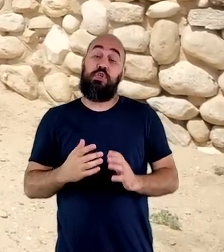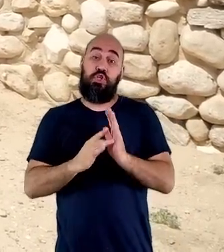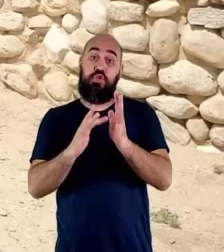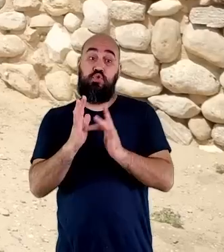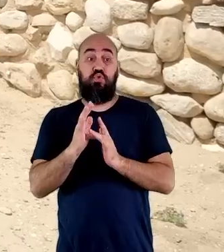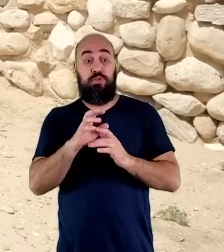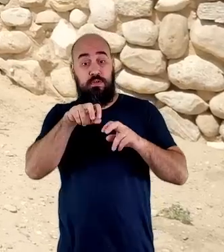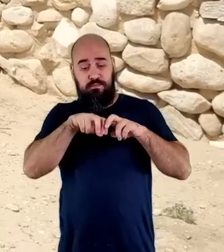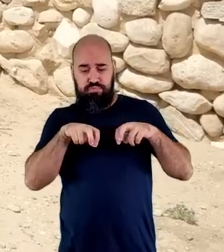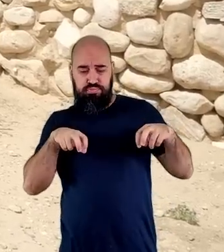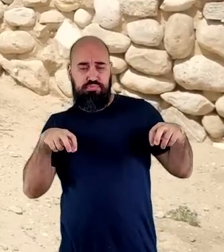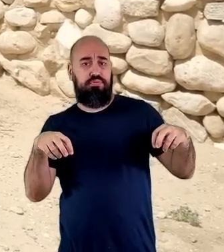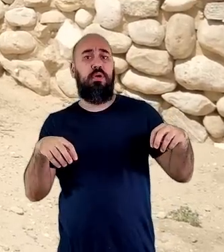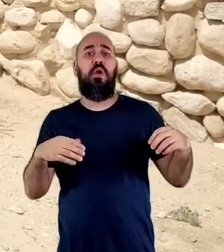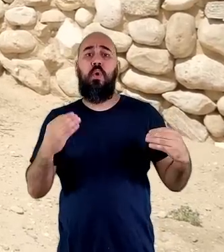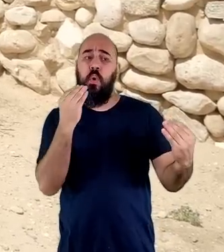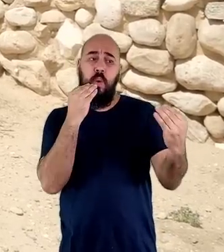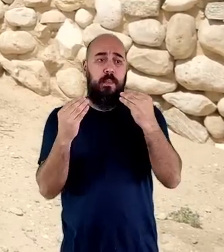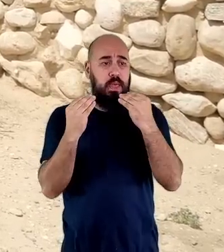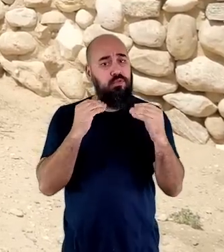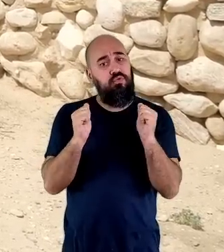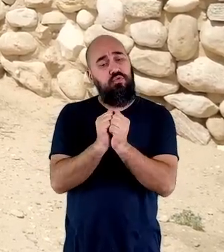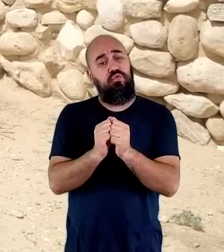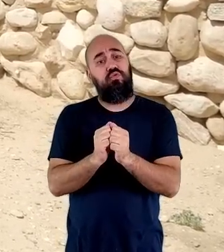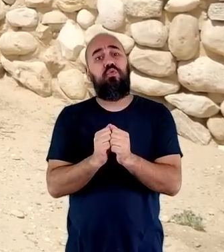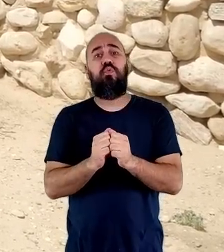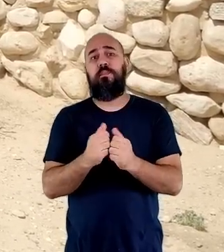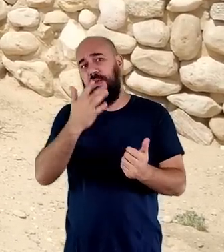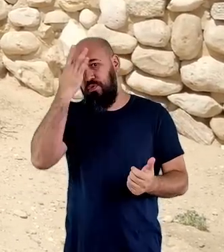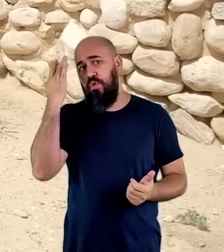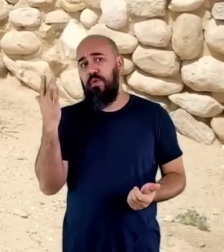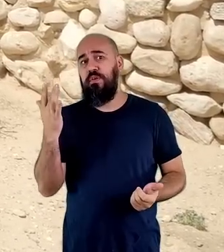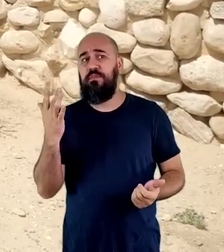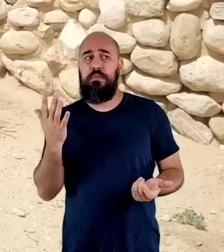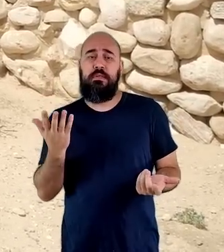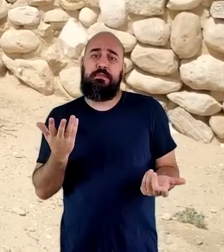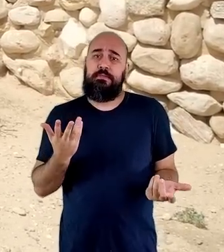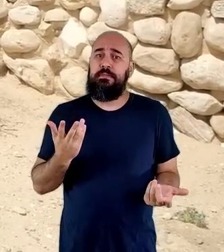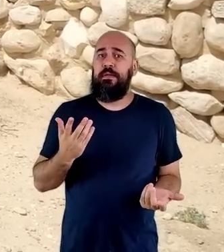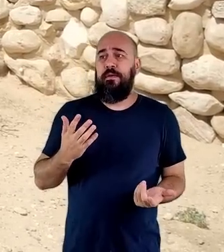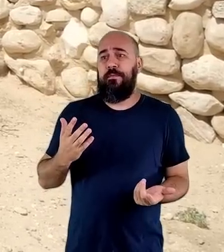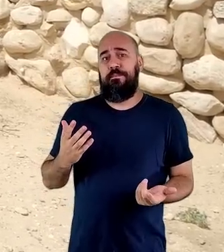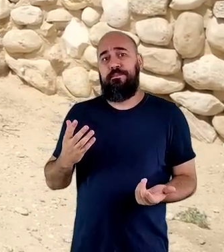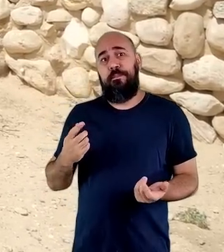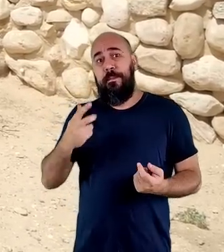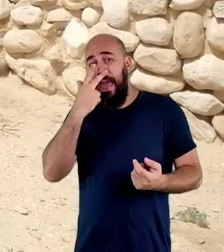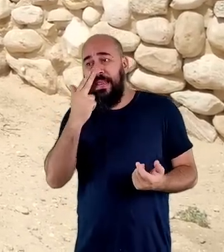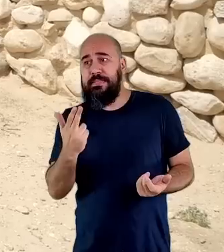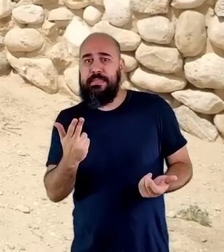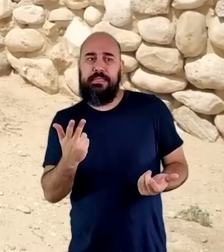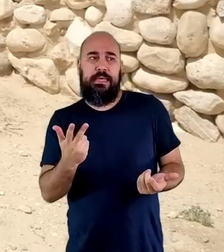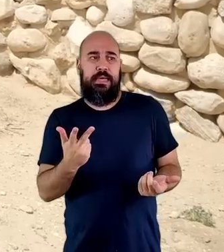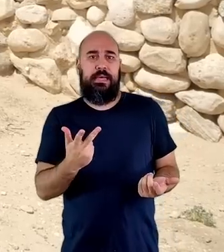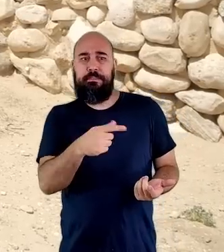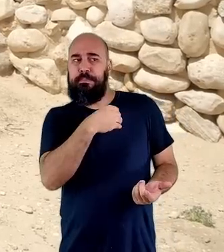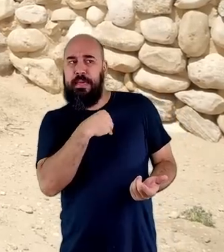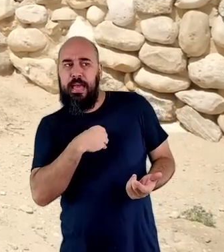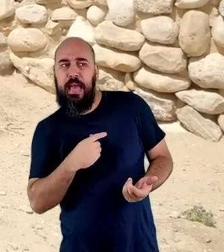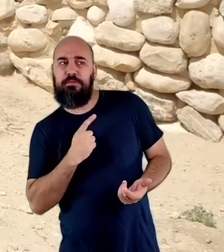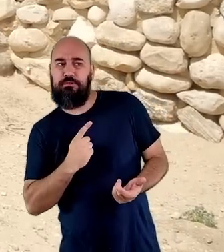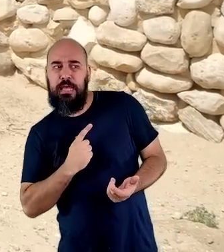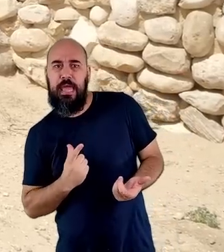e publicanas pela sociedade, ou seja, pessoas do ponto de vista espiritual que você tinha que rejeitar. E Jesus